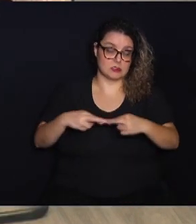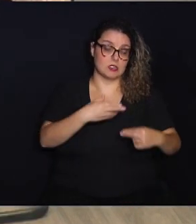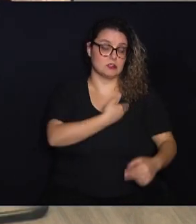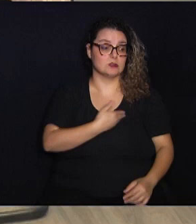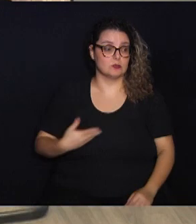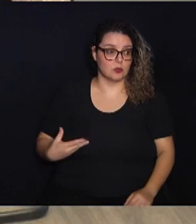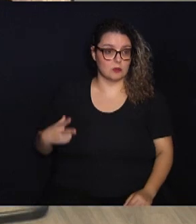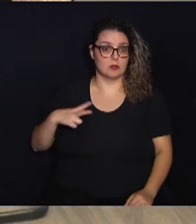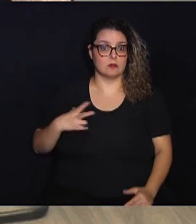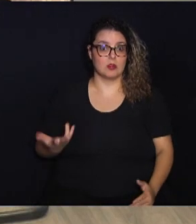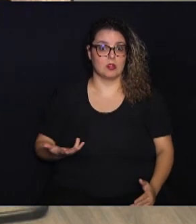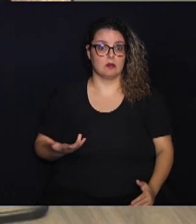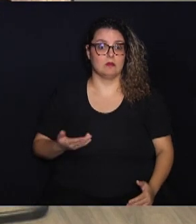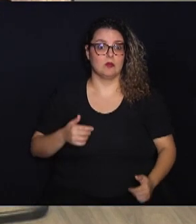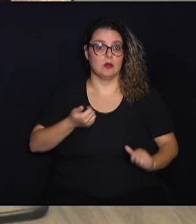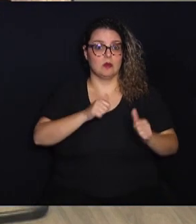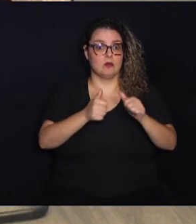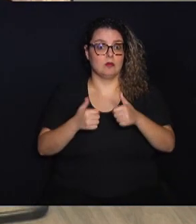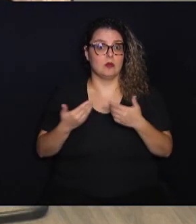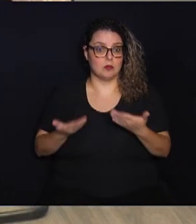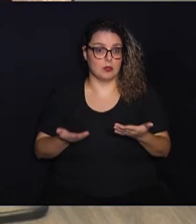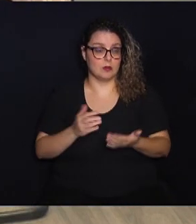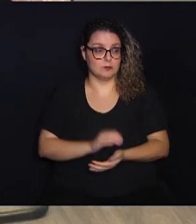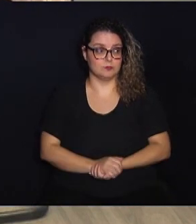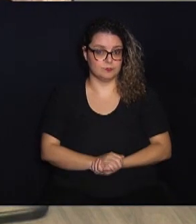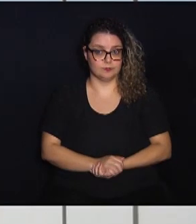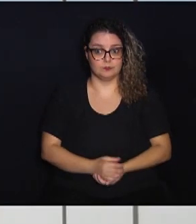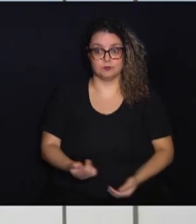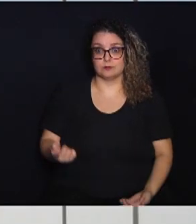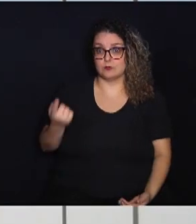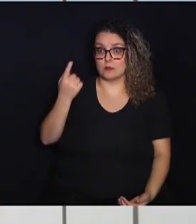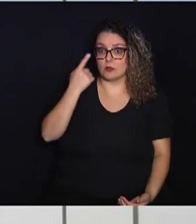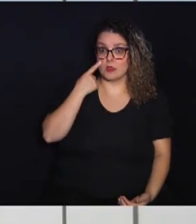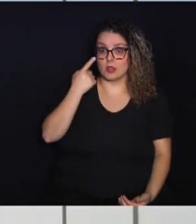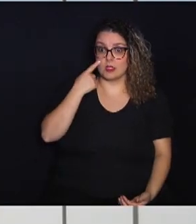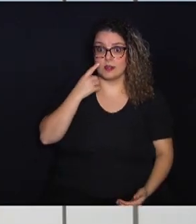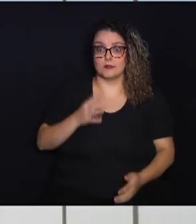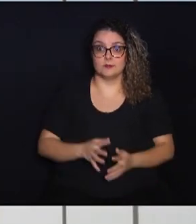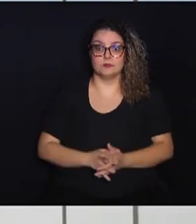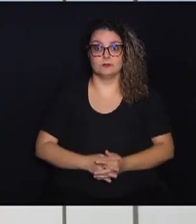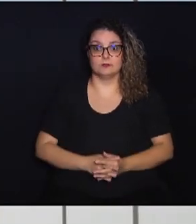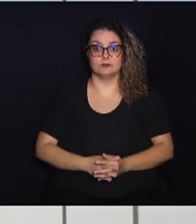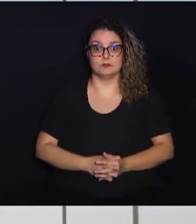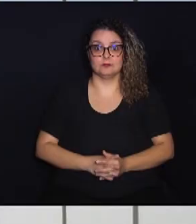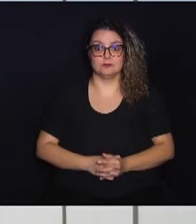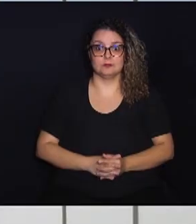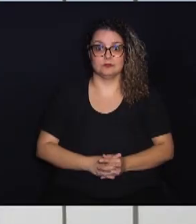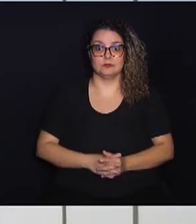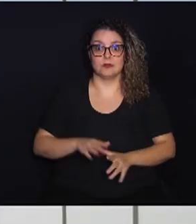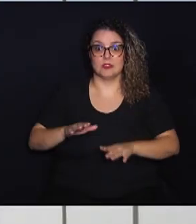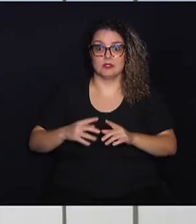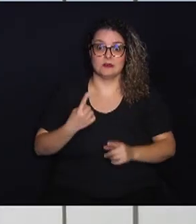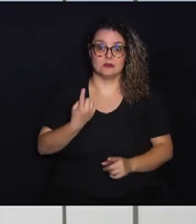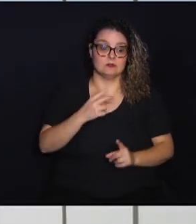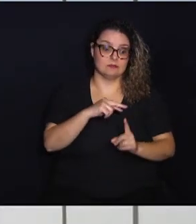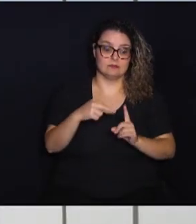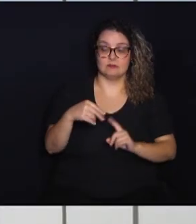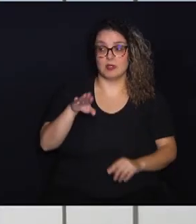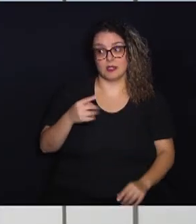que você avalia isso? Qual que é o seu ponto de vista sobre isso? Olha, eu talvez tenha mais do que um ponto de vista sobre